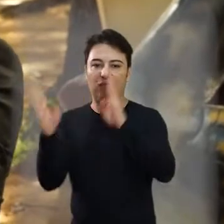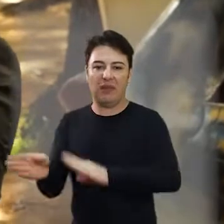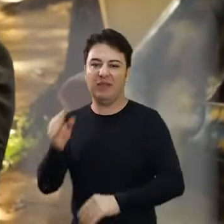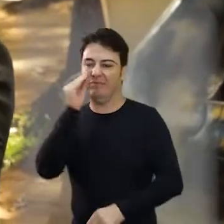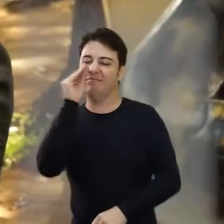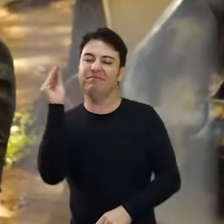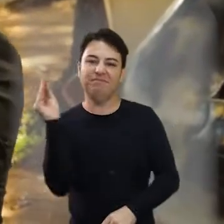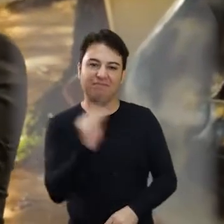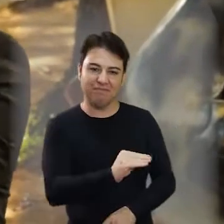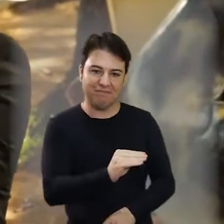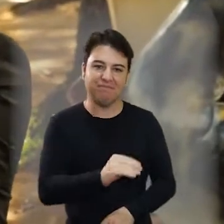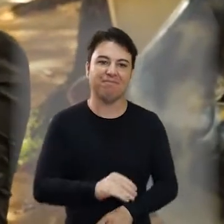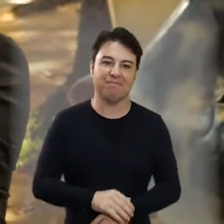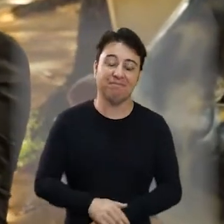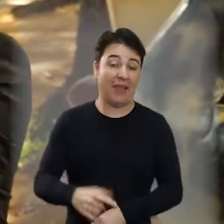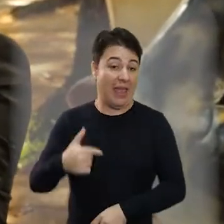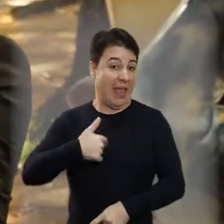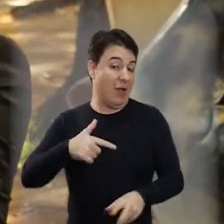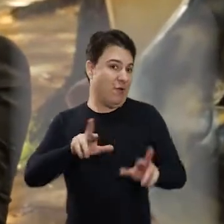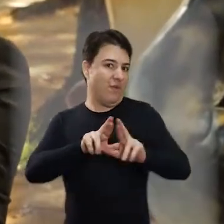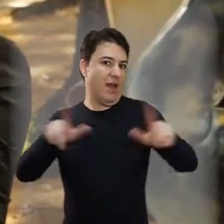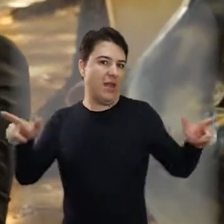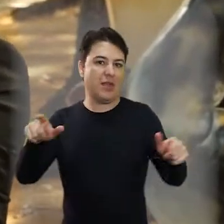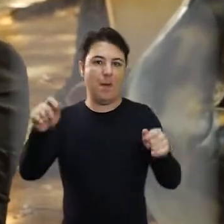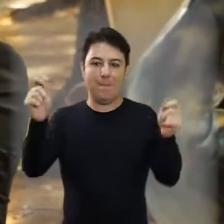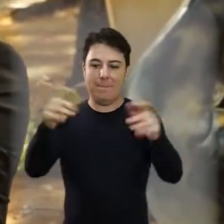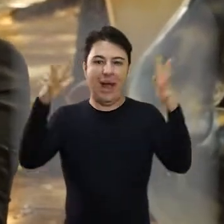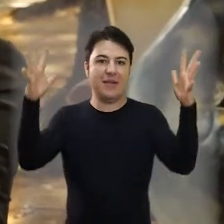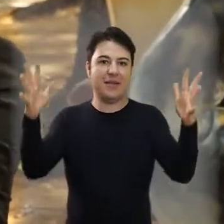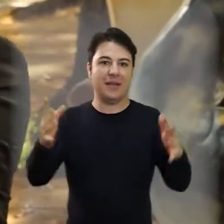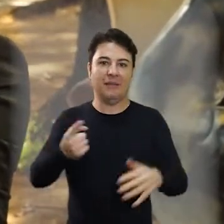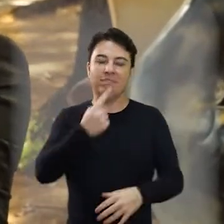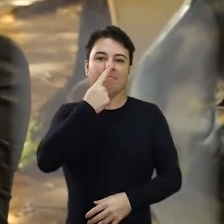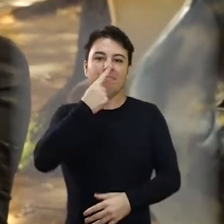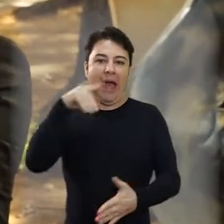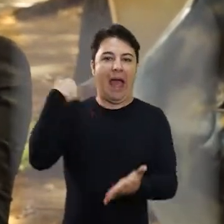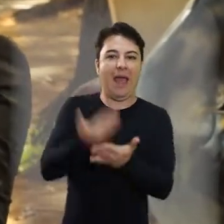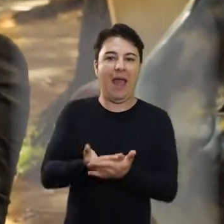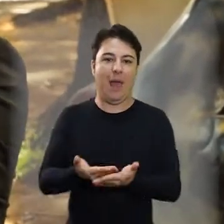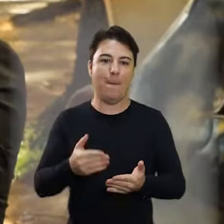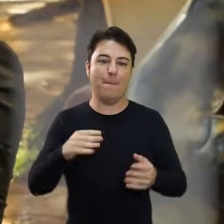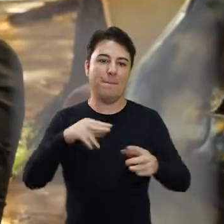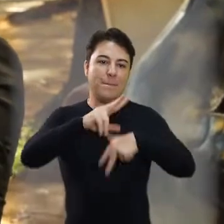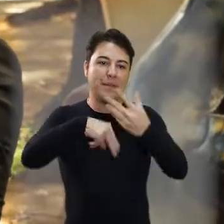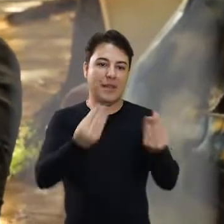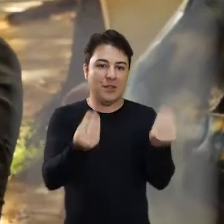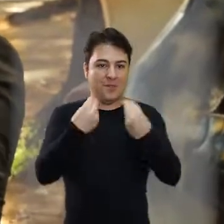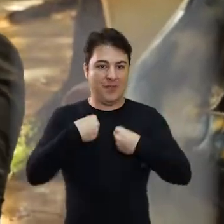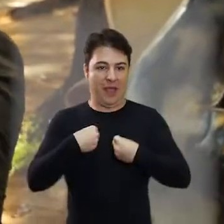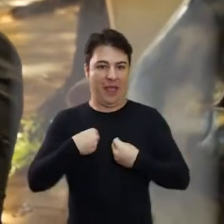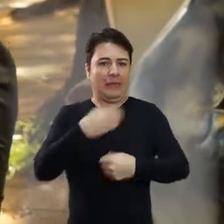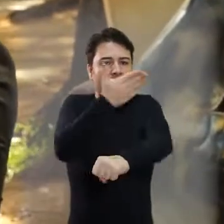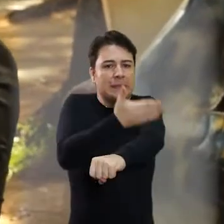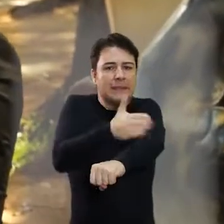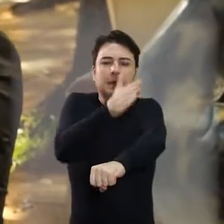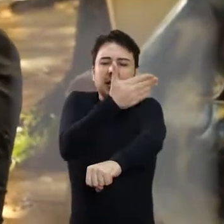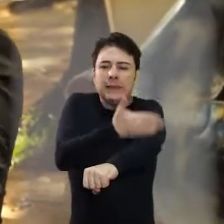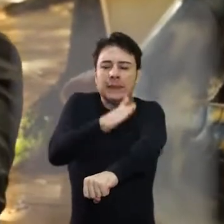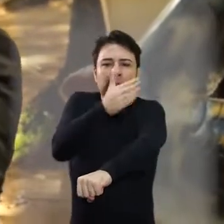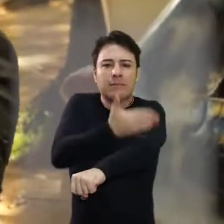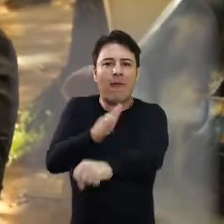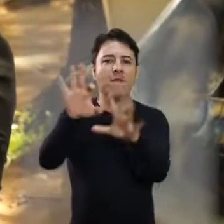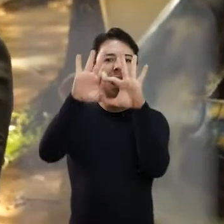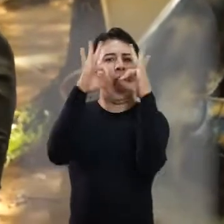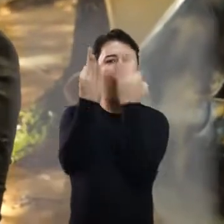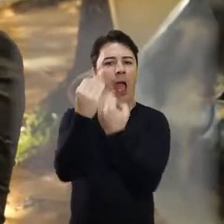crianças pedem, ganham e fica por isso mesmo. Eu não, tô brincando com meu kit de mágica até hoje. Então eu lembro que eu ganhei esse kit de